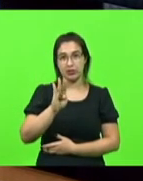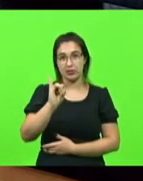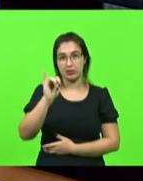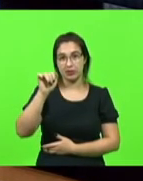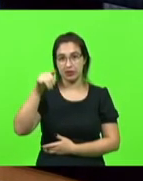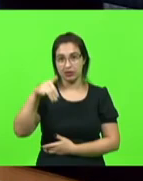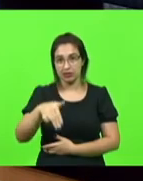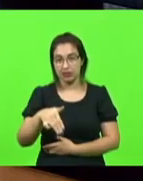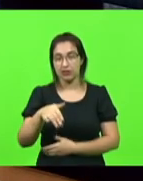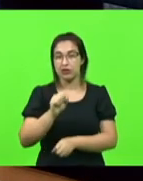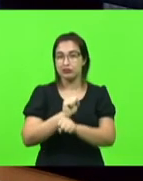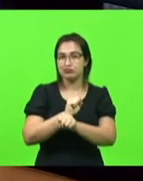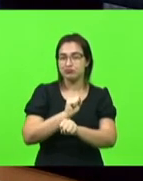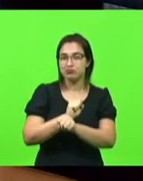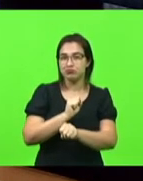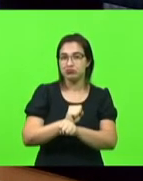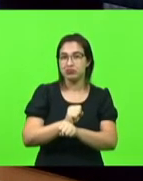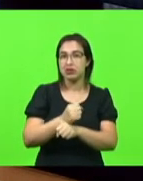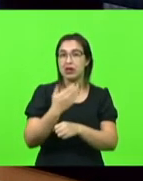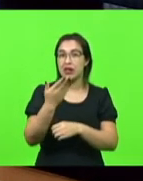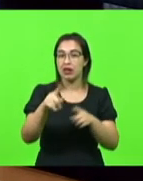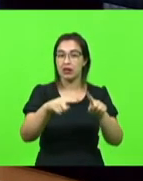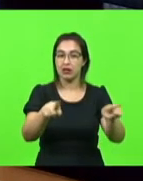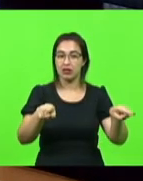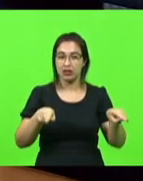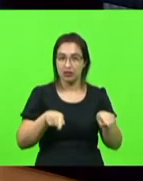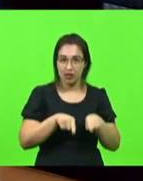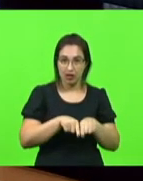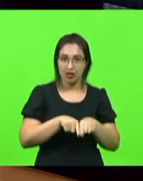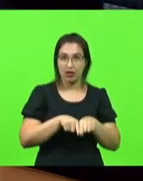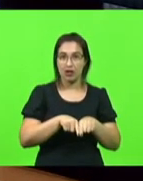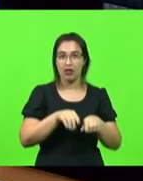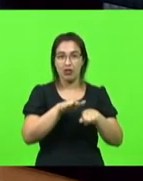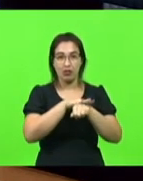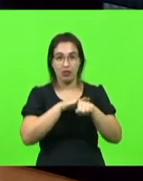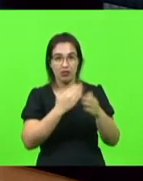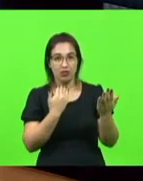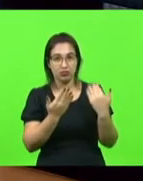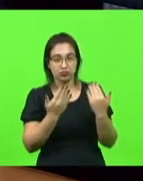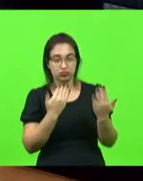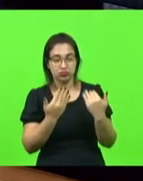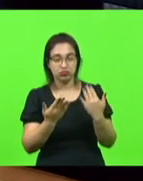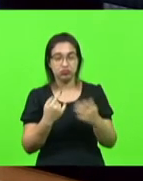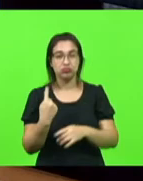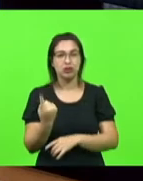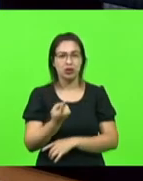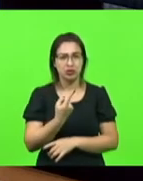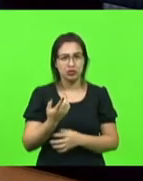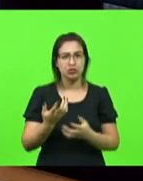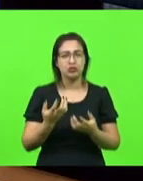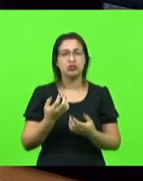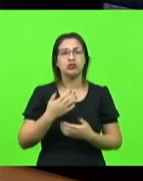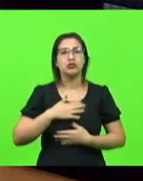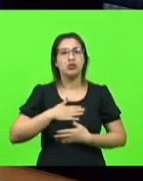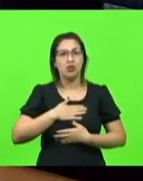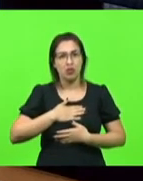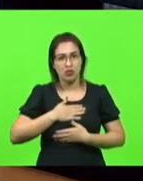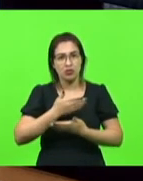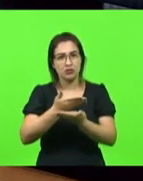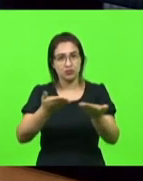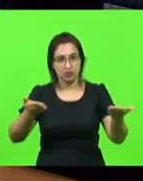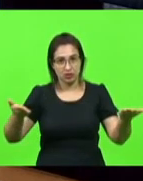nos aguarda lá no gabinete para o atendimento, e dizer que a gente faz muita questão de